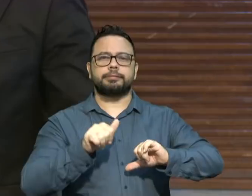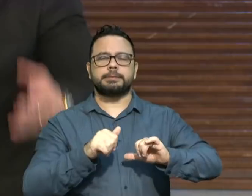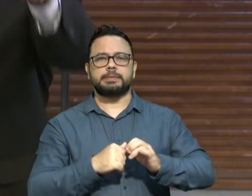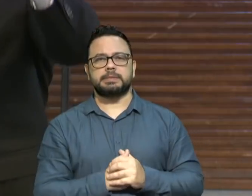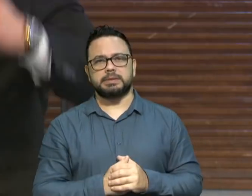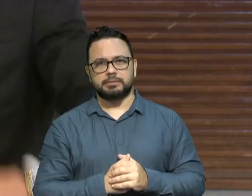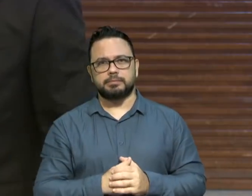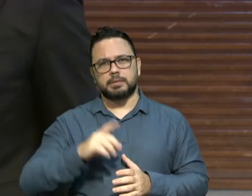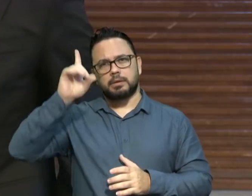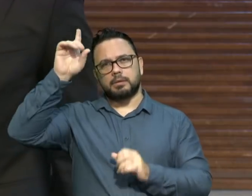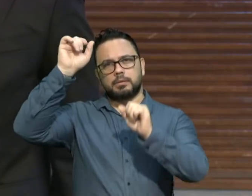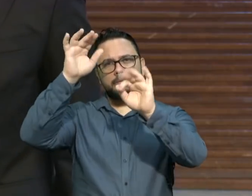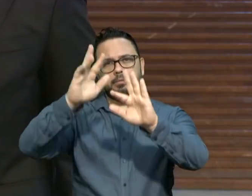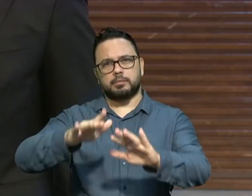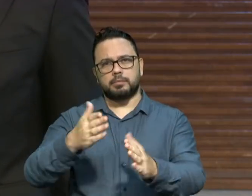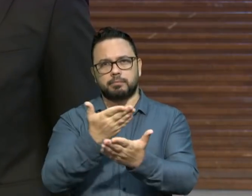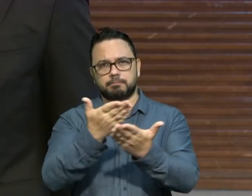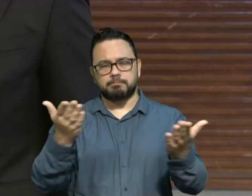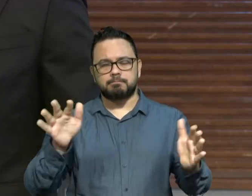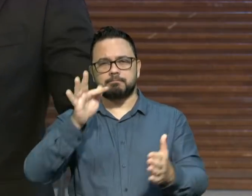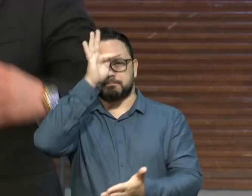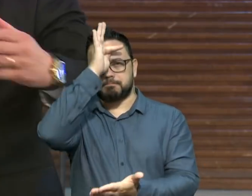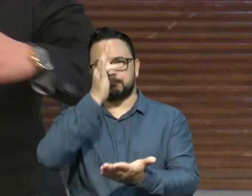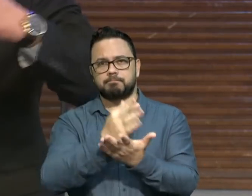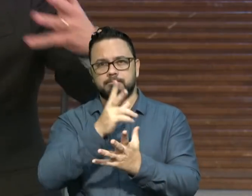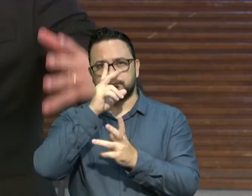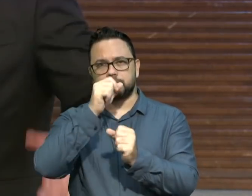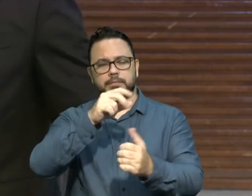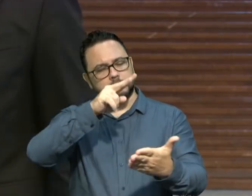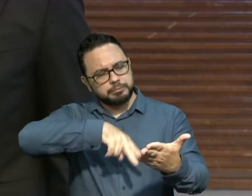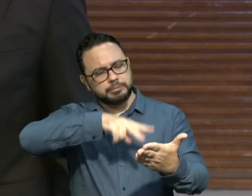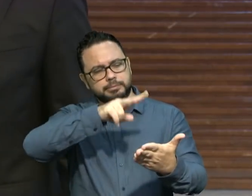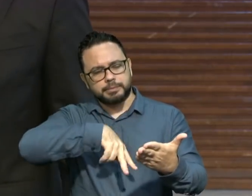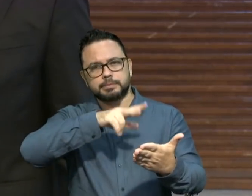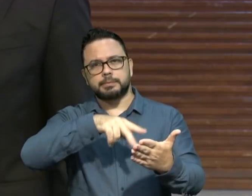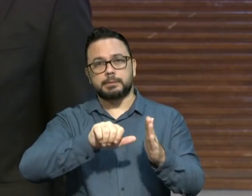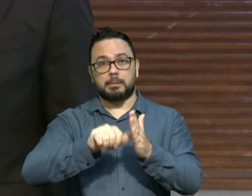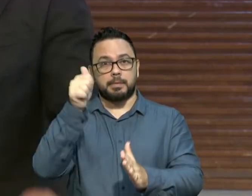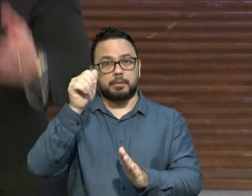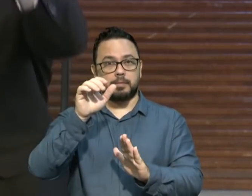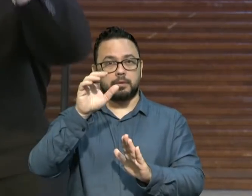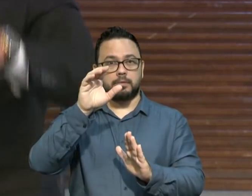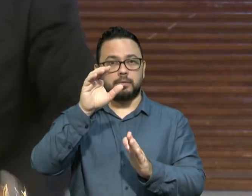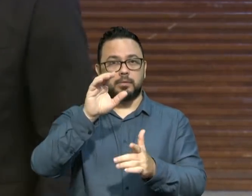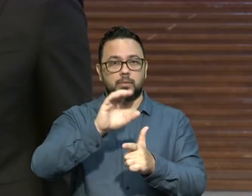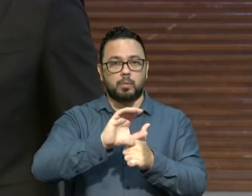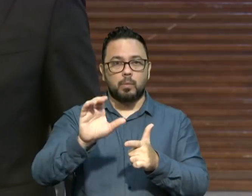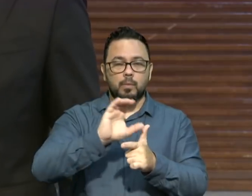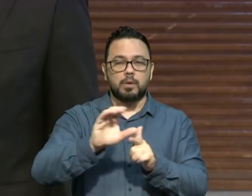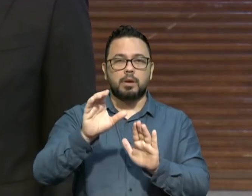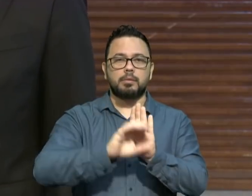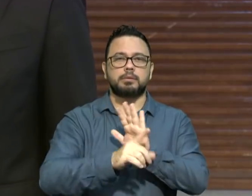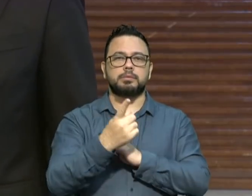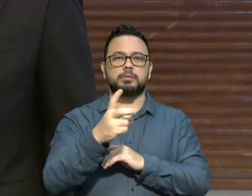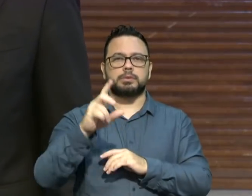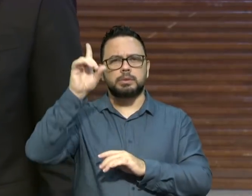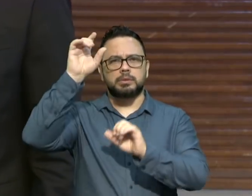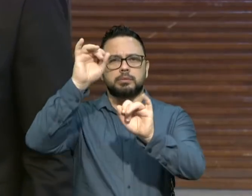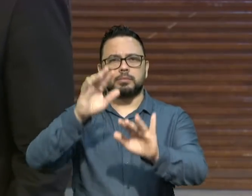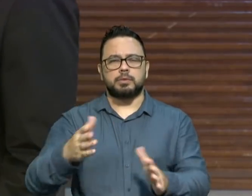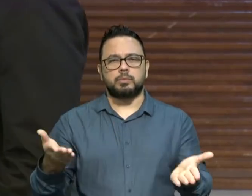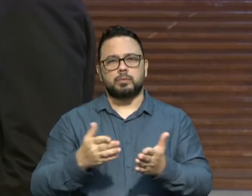que Deus abençoe você e a sua fé Leia leia e Releia primeiro Coríntios 15 que Deus te abençoe hoje e